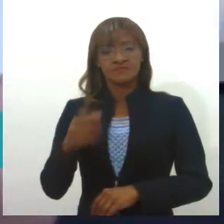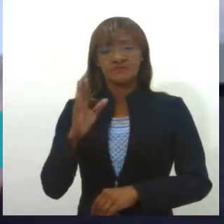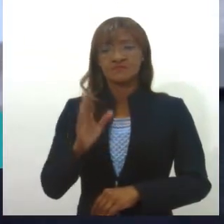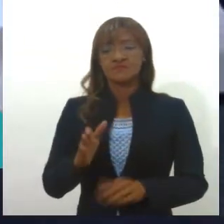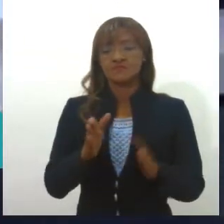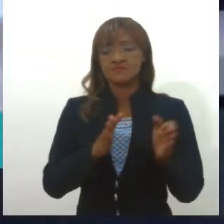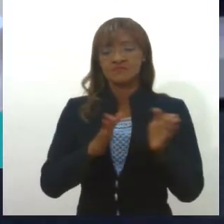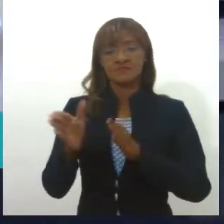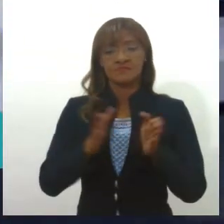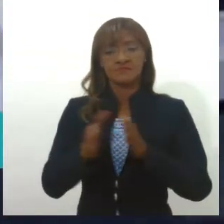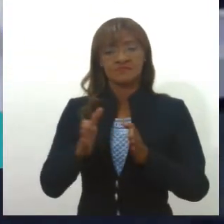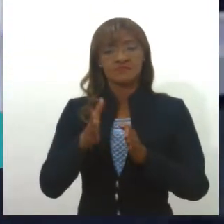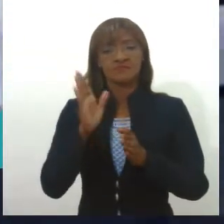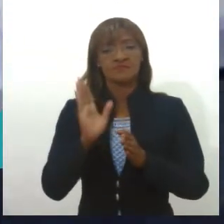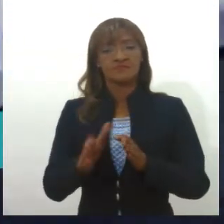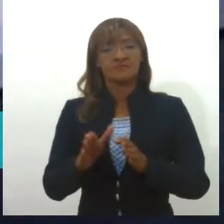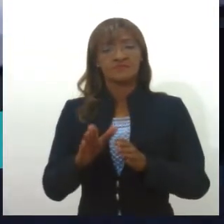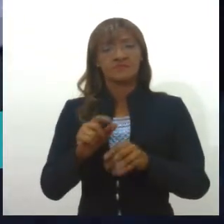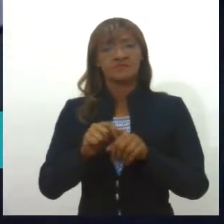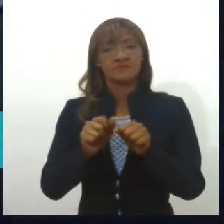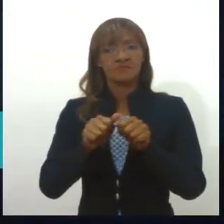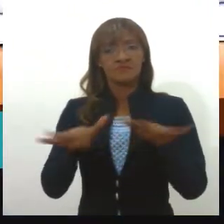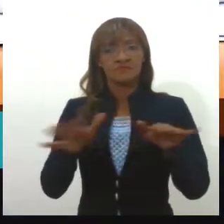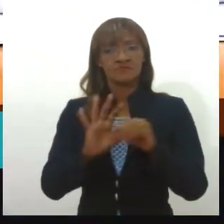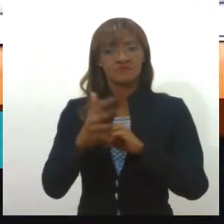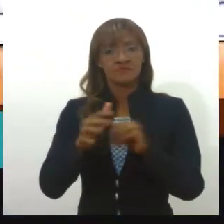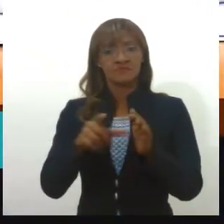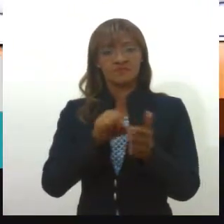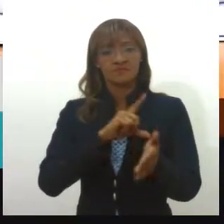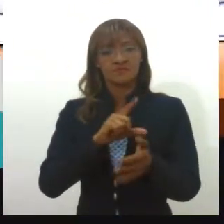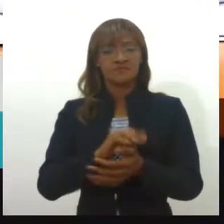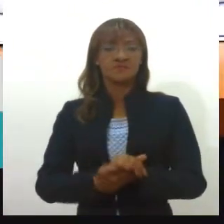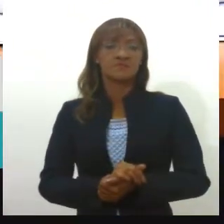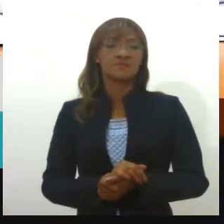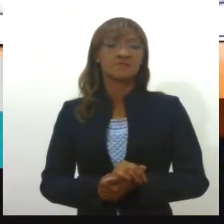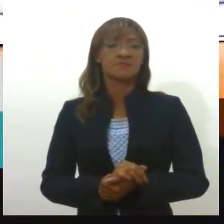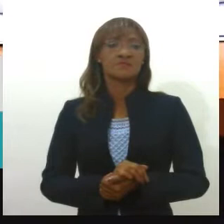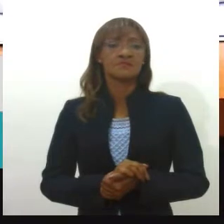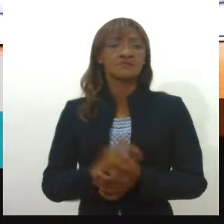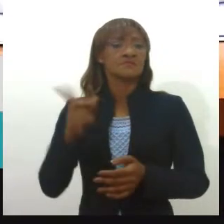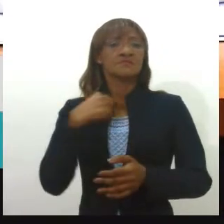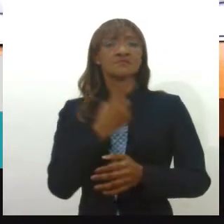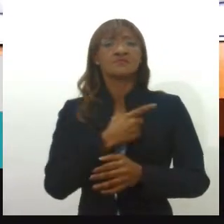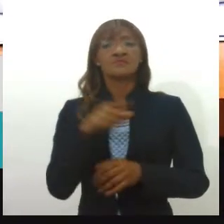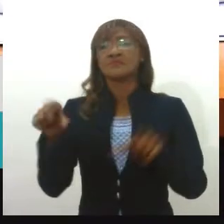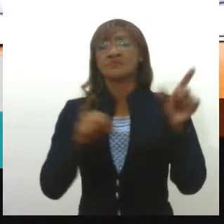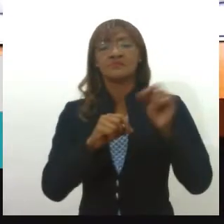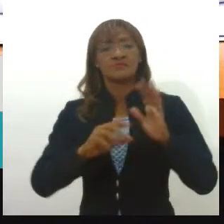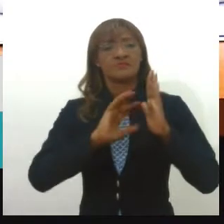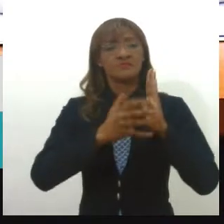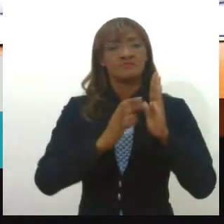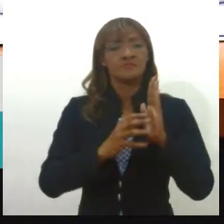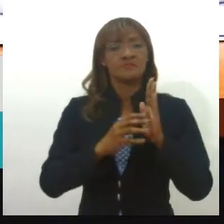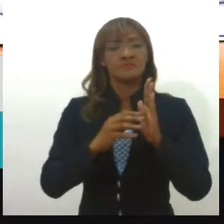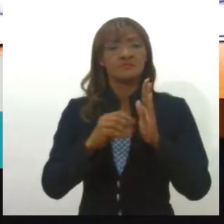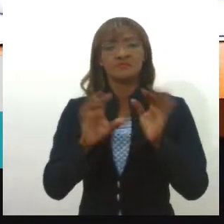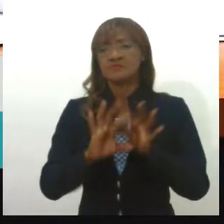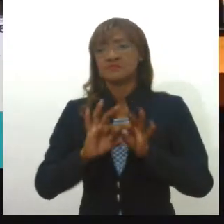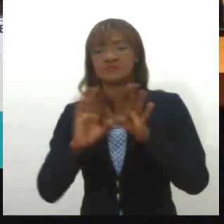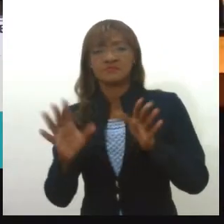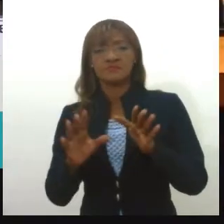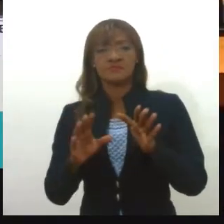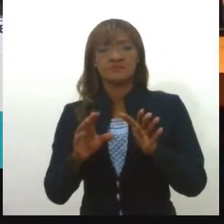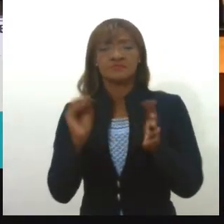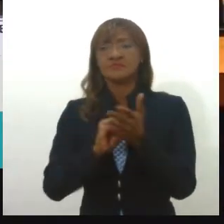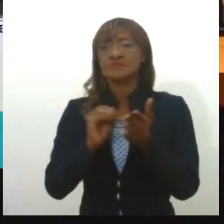período excepcional devido à pandemia da Covid-19. Não estamos anistiando partidos que foram relapsos, deliberadamente